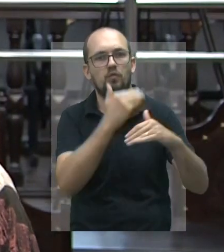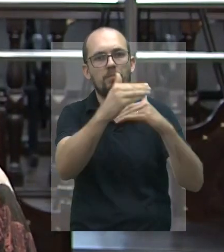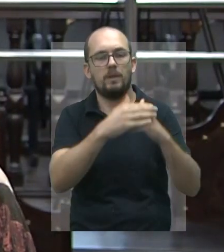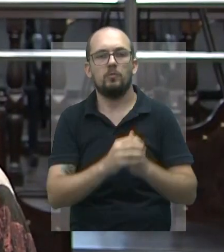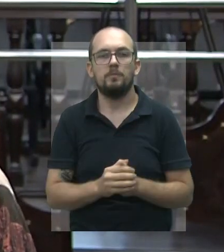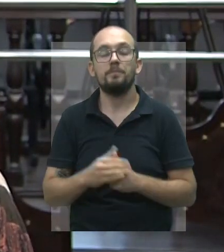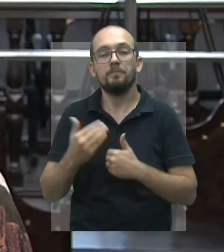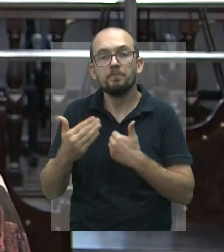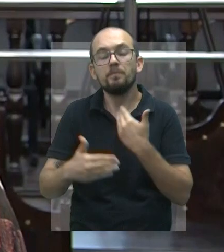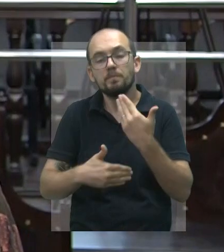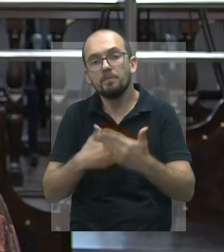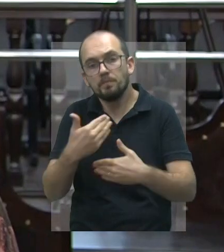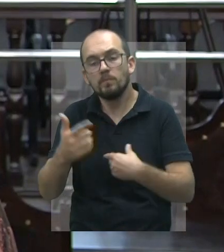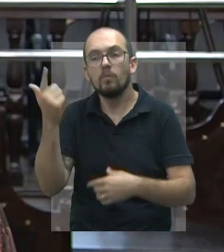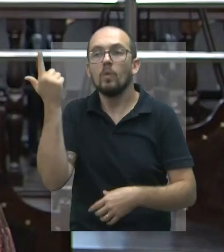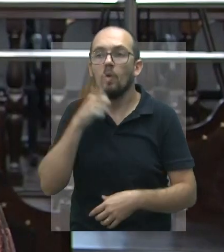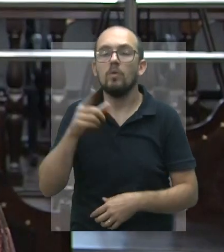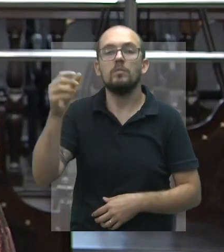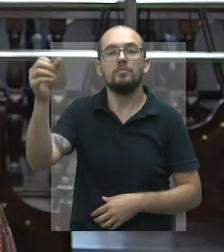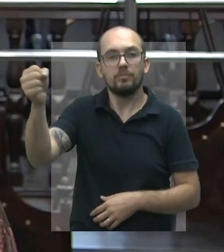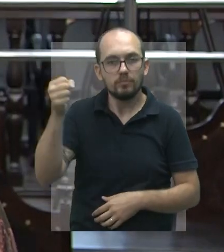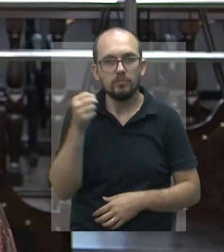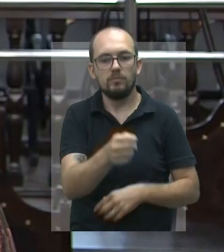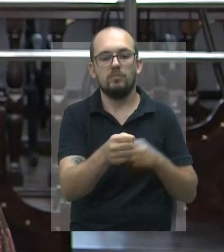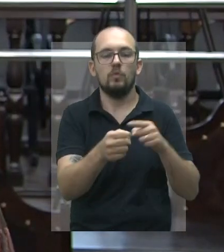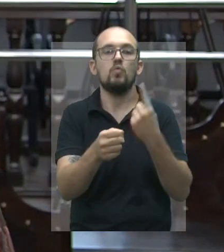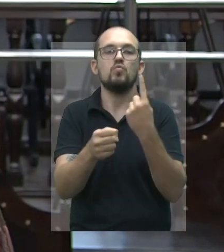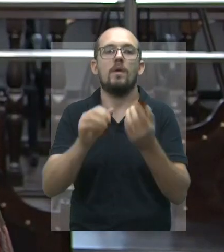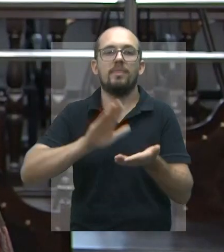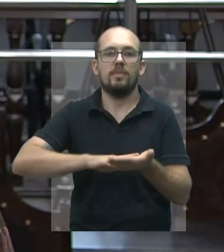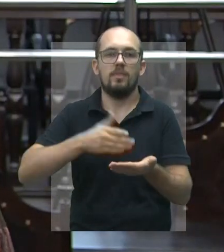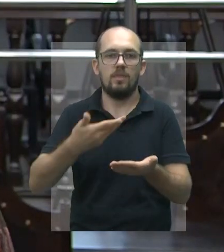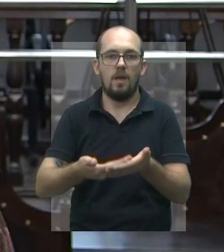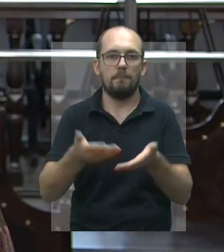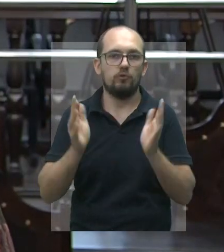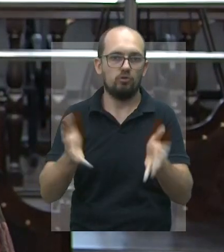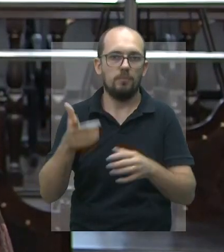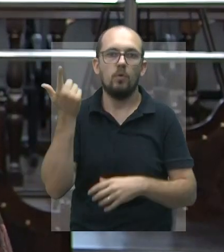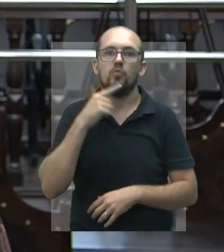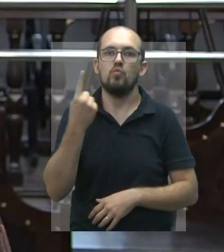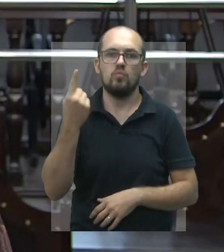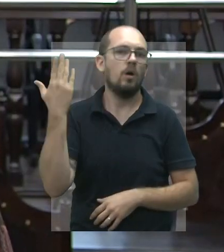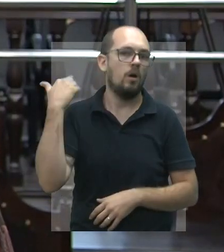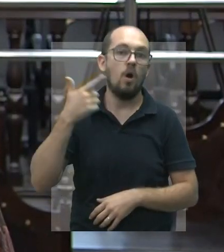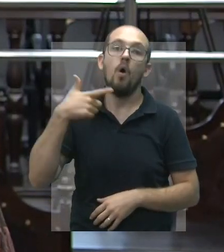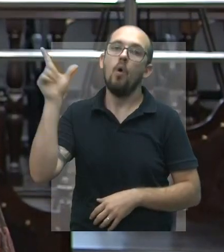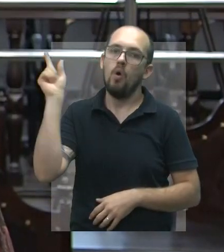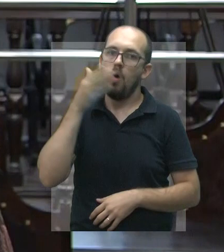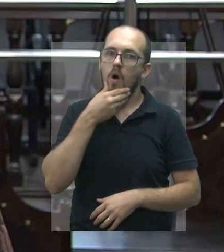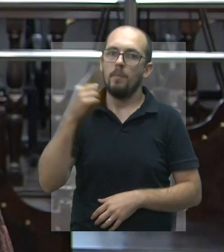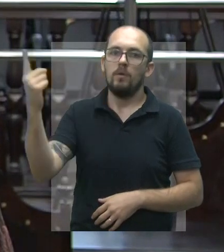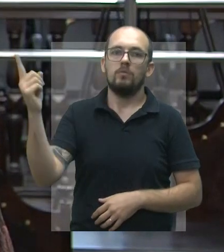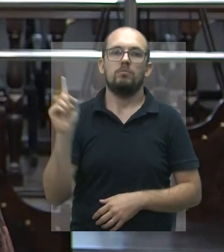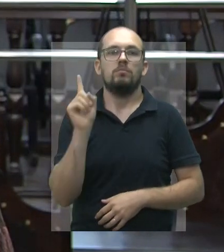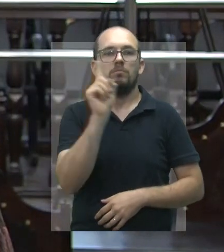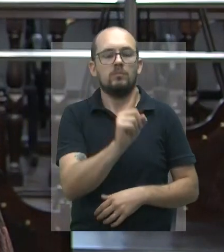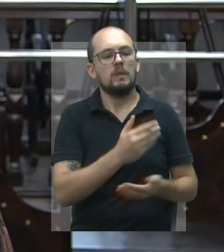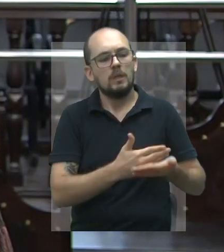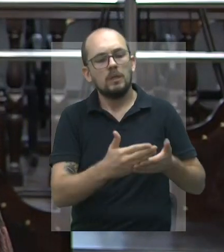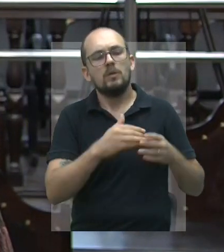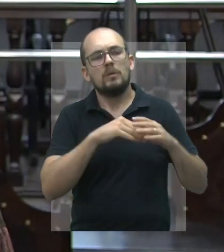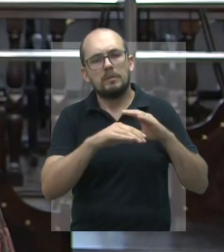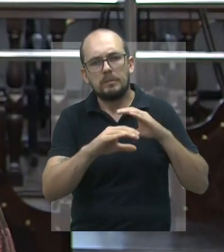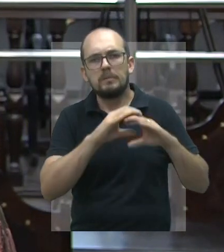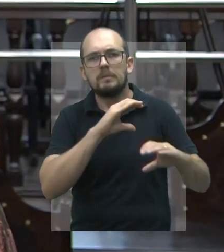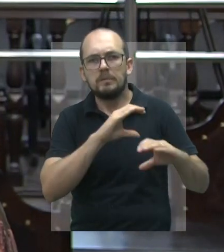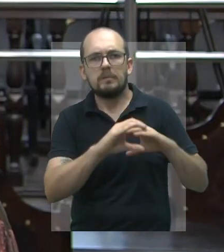nesse processo a gente conseguiu iniciar com um intérprete de Libras. Esse intérprete ele começou o processo